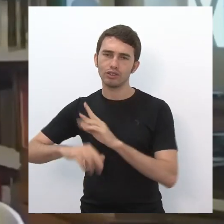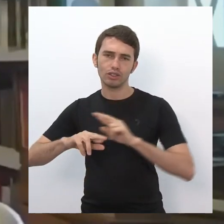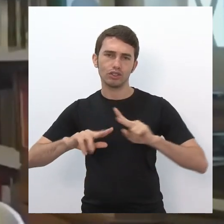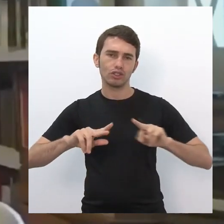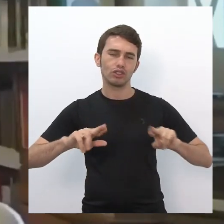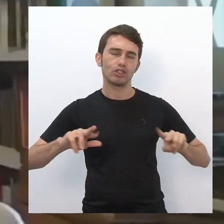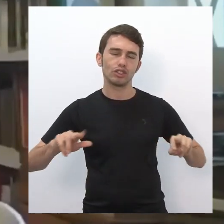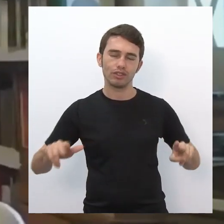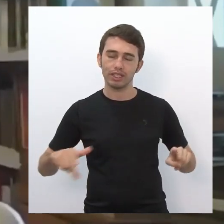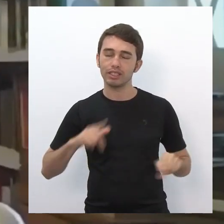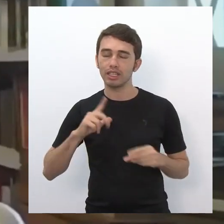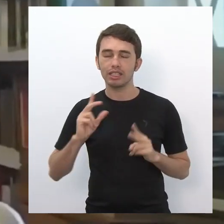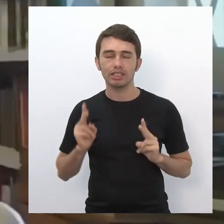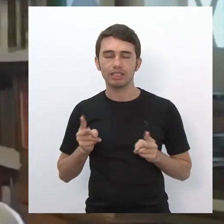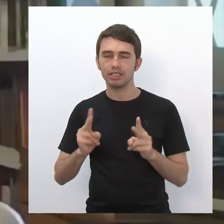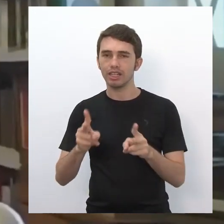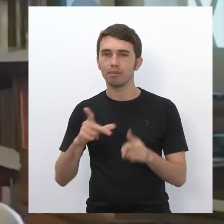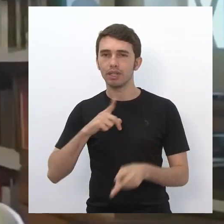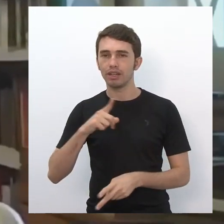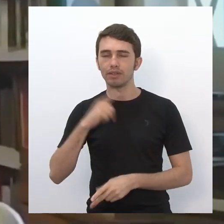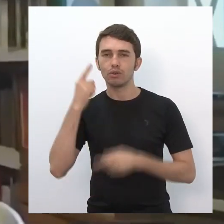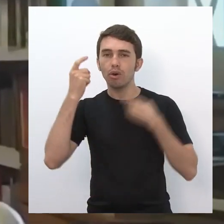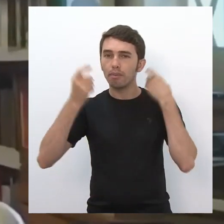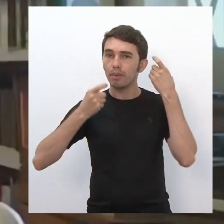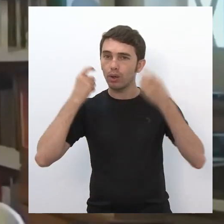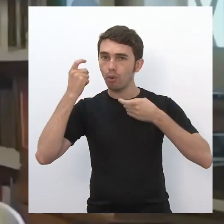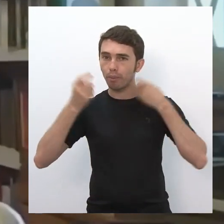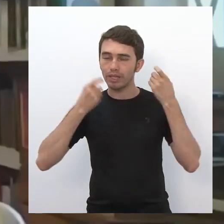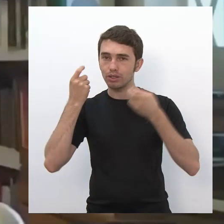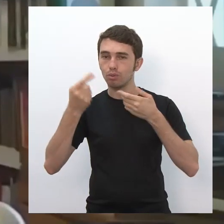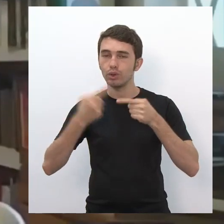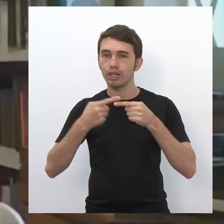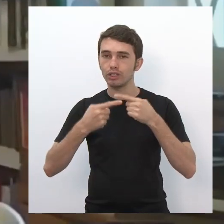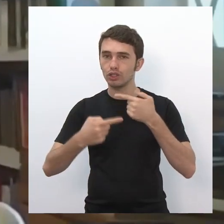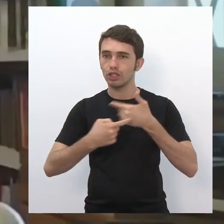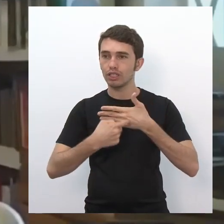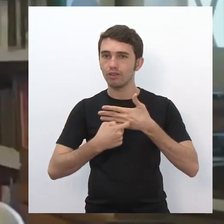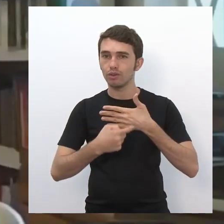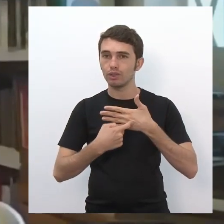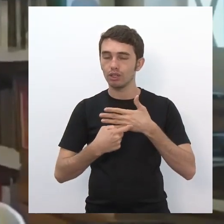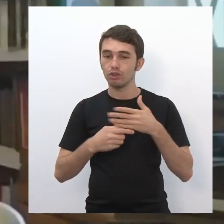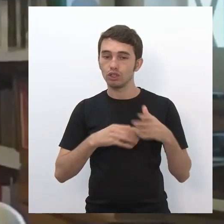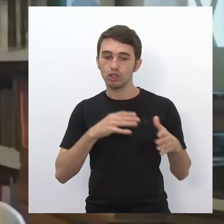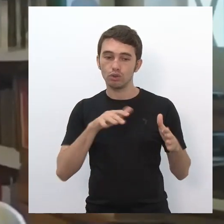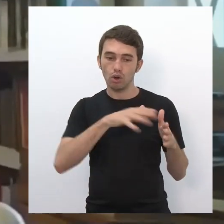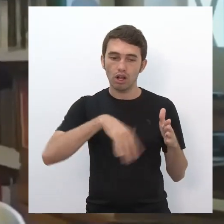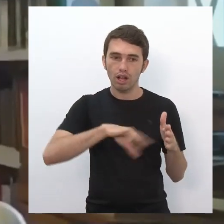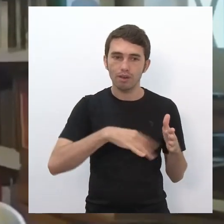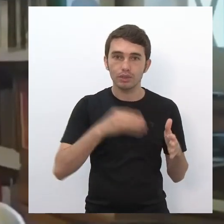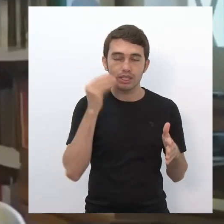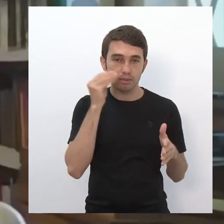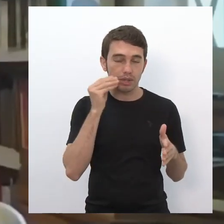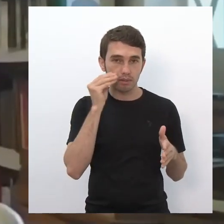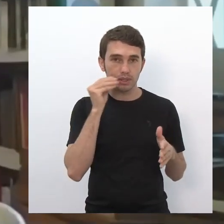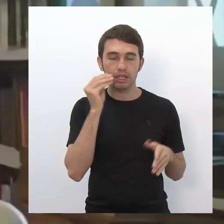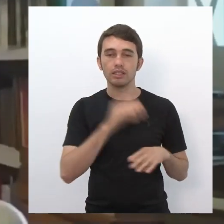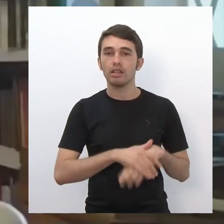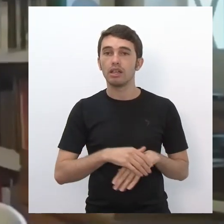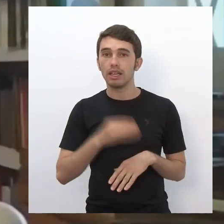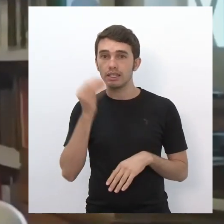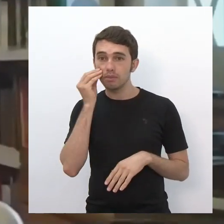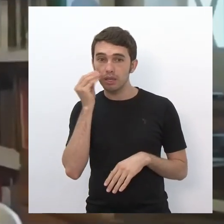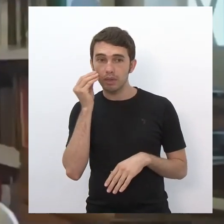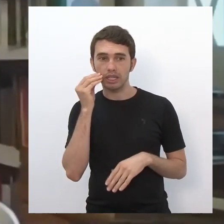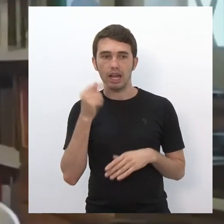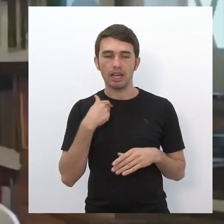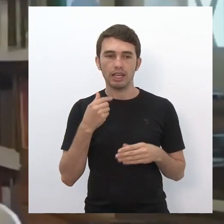sempre teve uma preocupação, como a gente tem essa função de campo de experimentação, de experimentar formatos